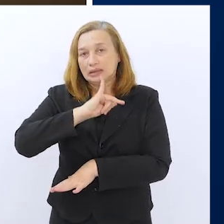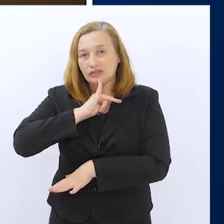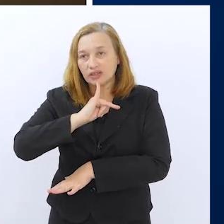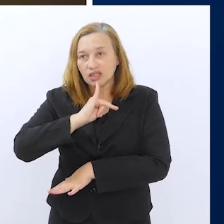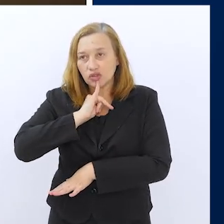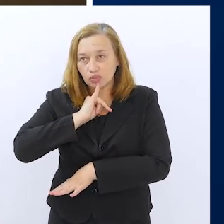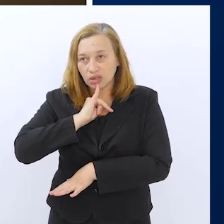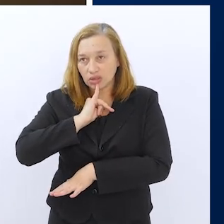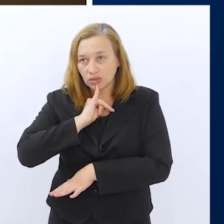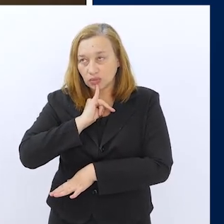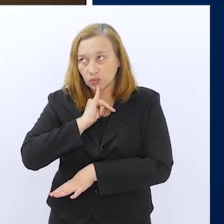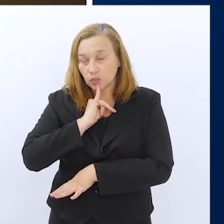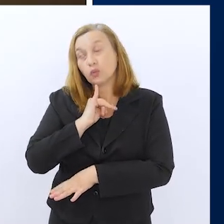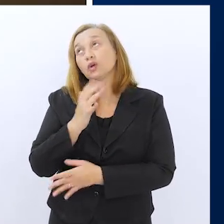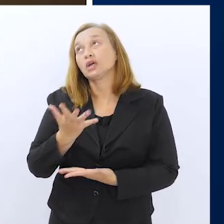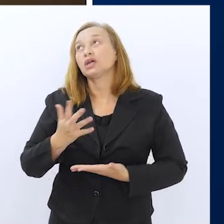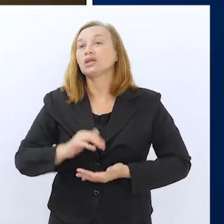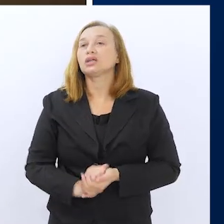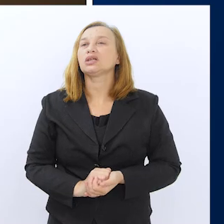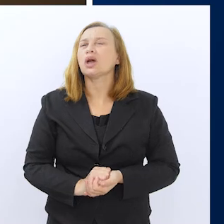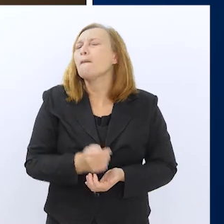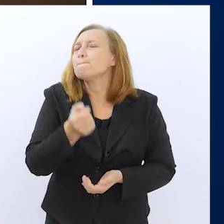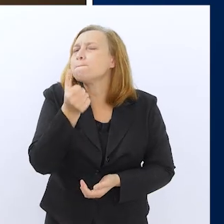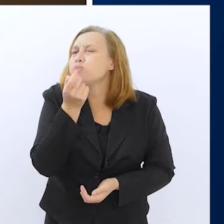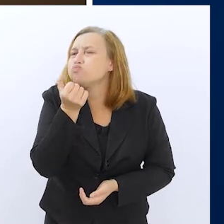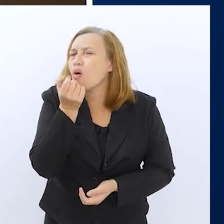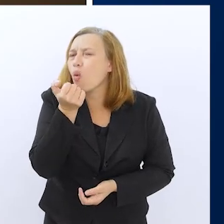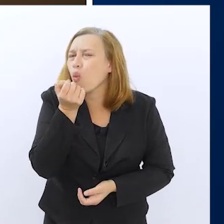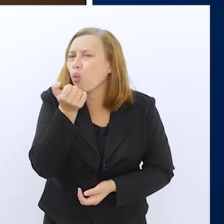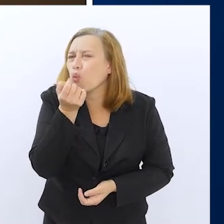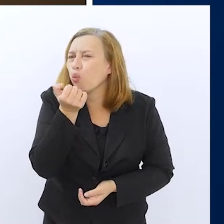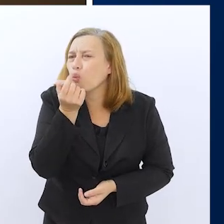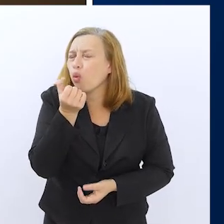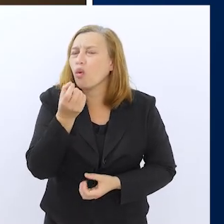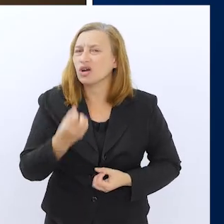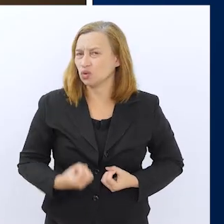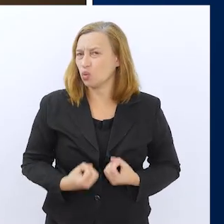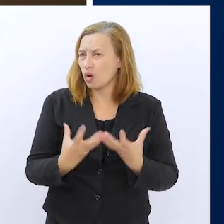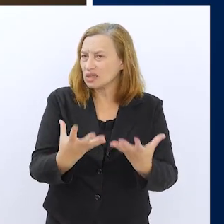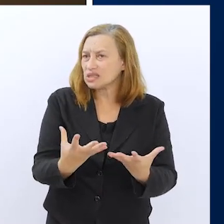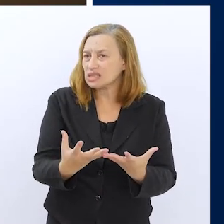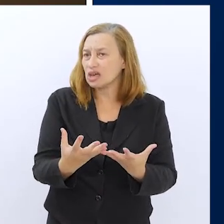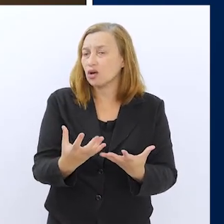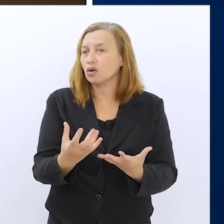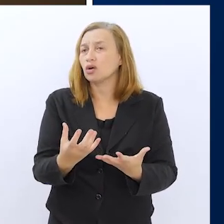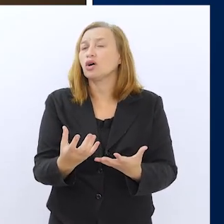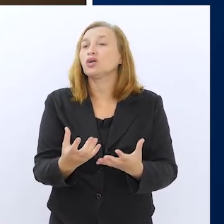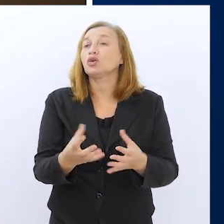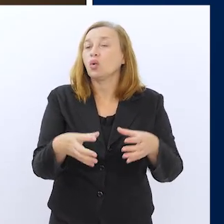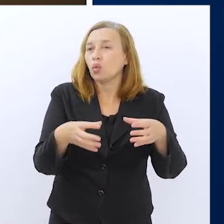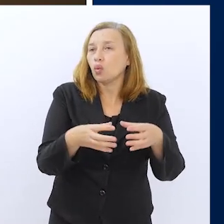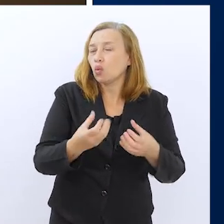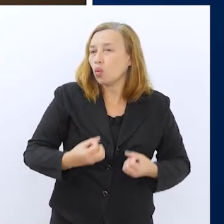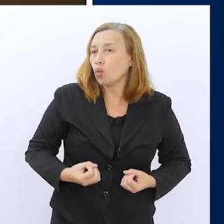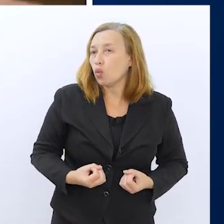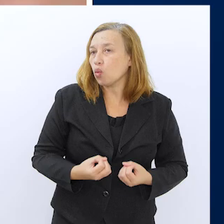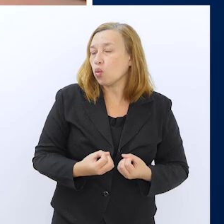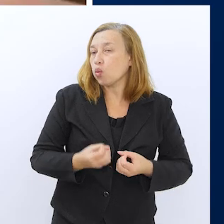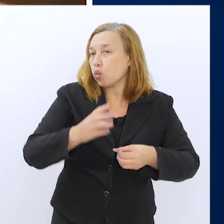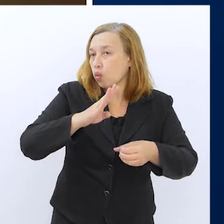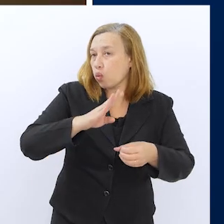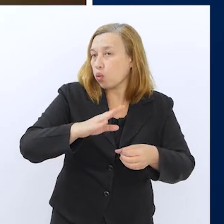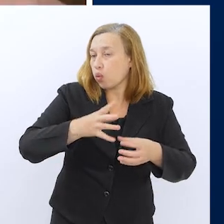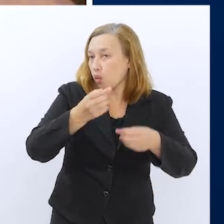leite, né, infelizmente, pelo fato do estoque ser muito baixo, a maioria do leite que está